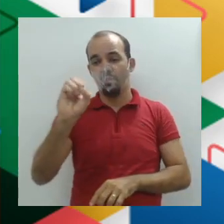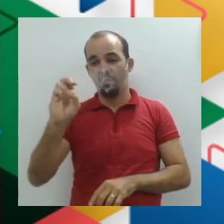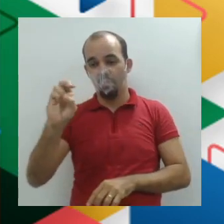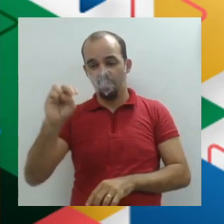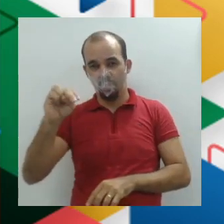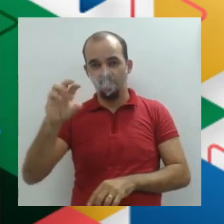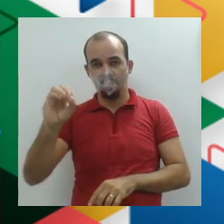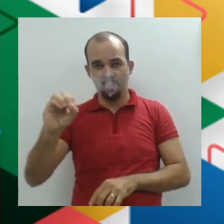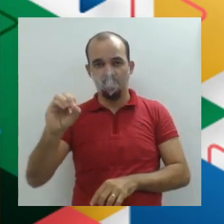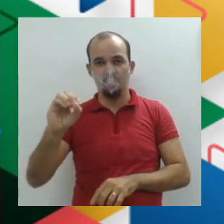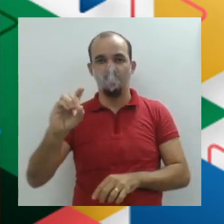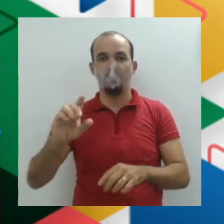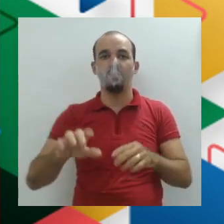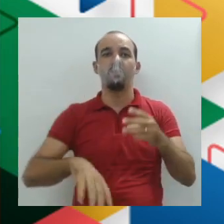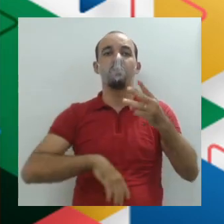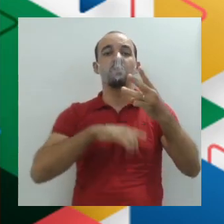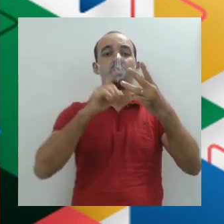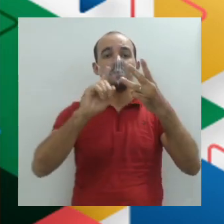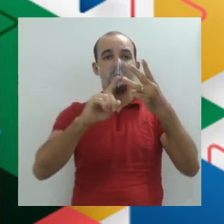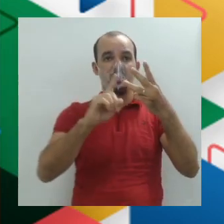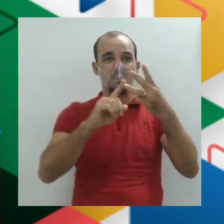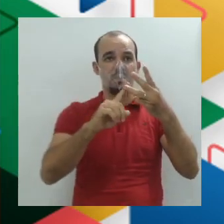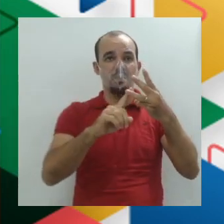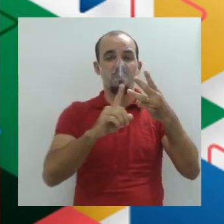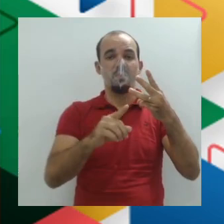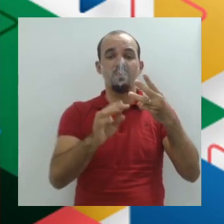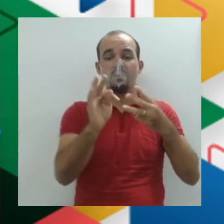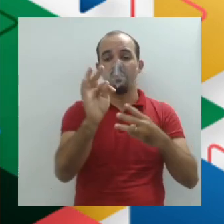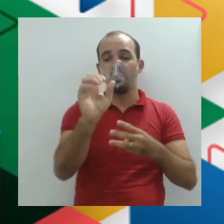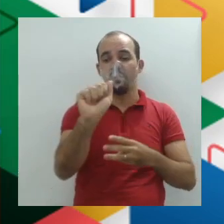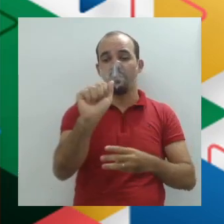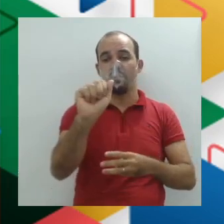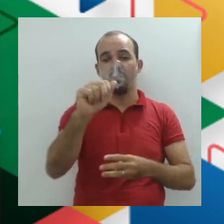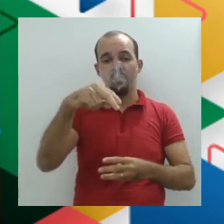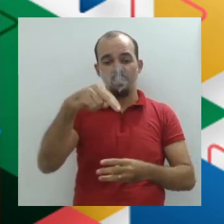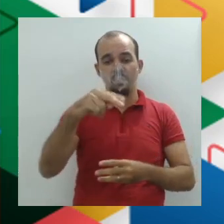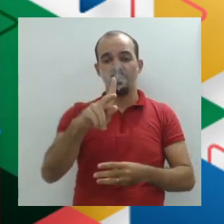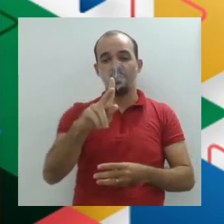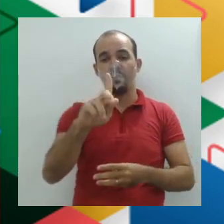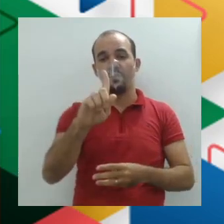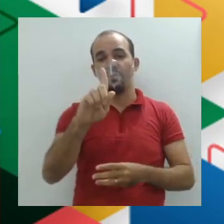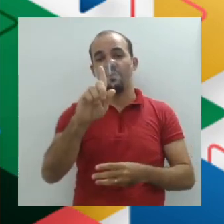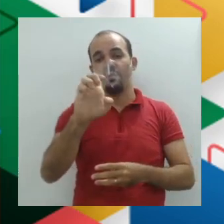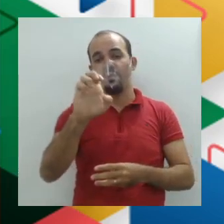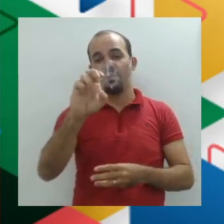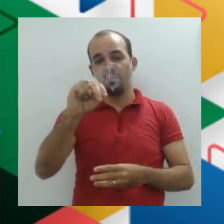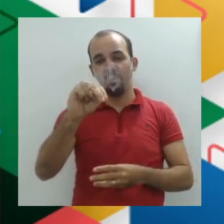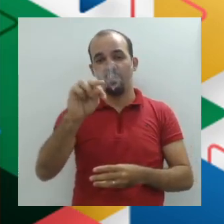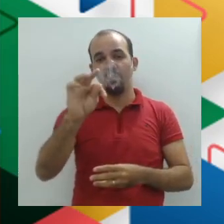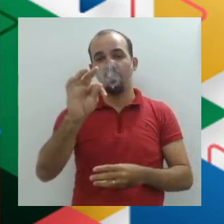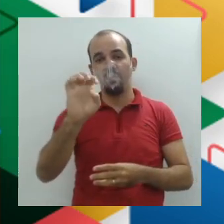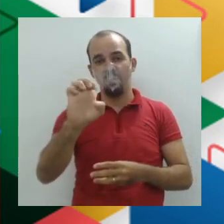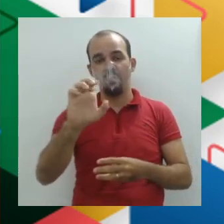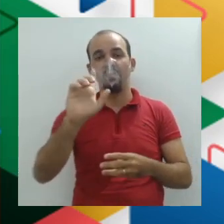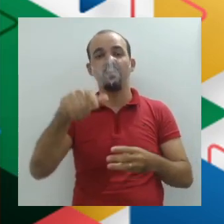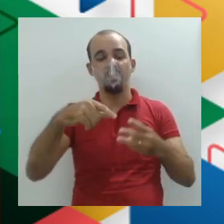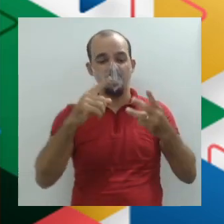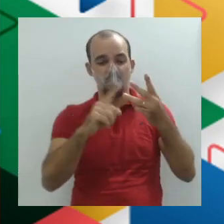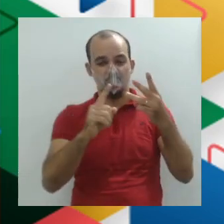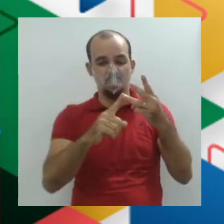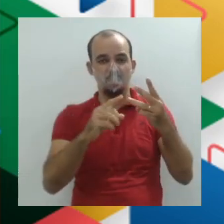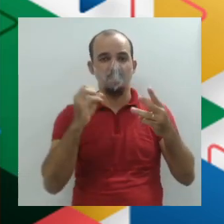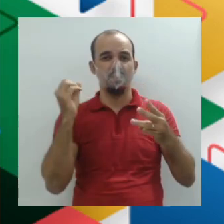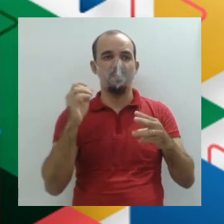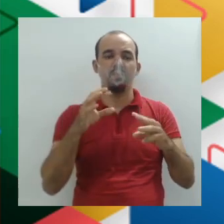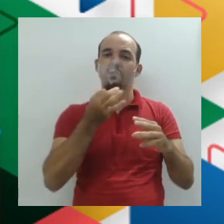terceira razão trigonométrica que a gente vai apresentar para vocês é chamada de tangente. Olha só, essa para mim é uma das mais